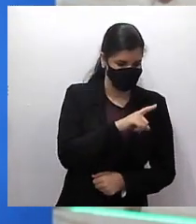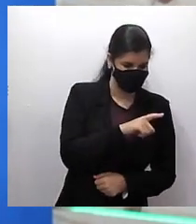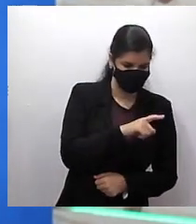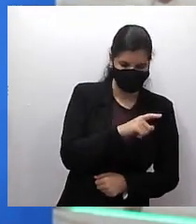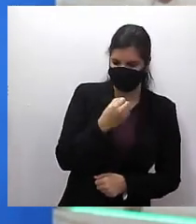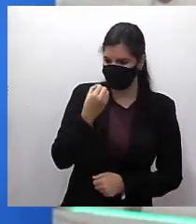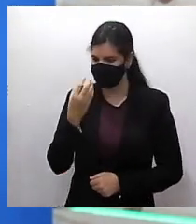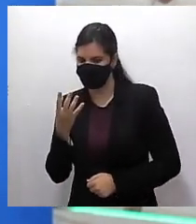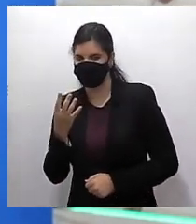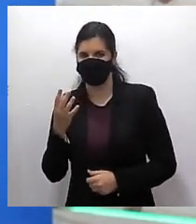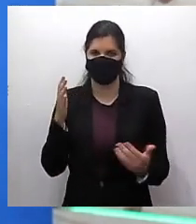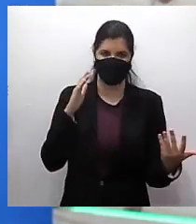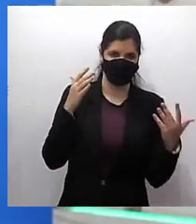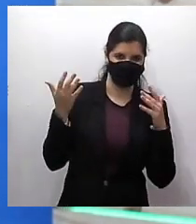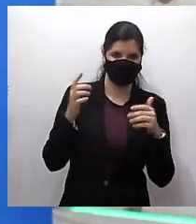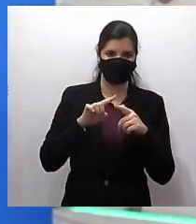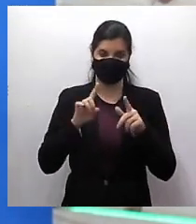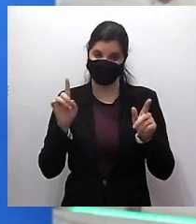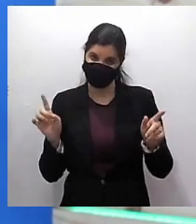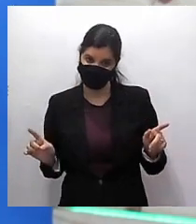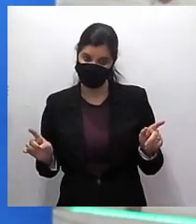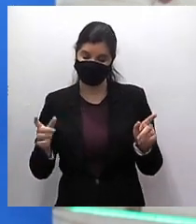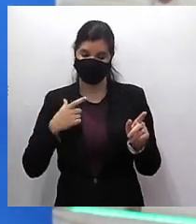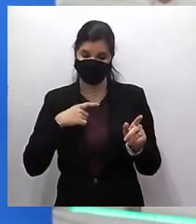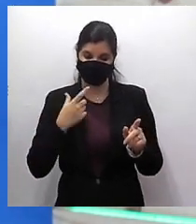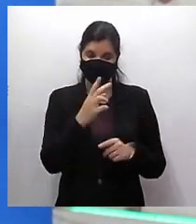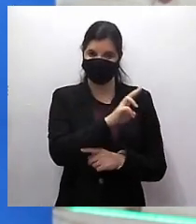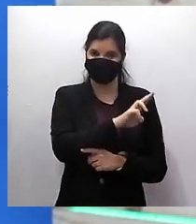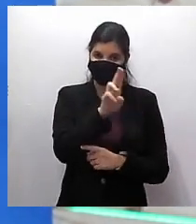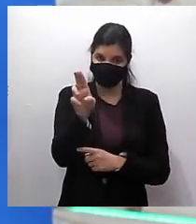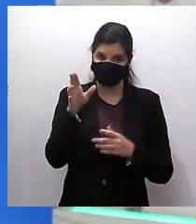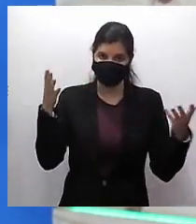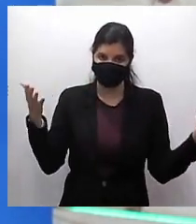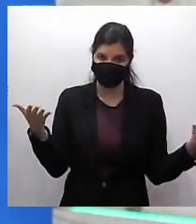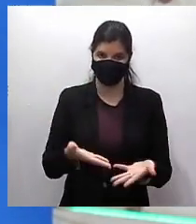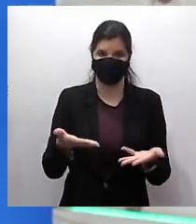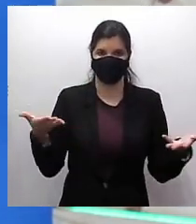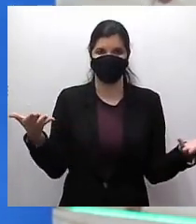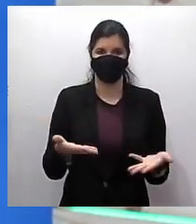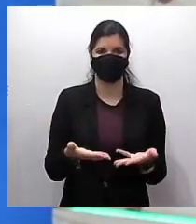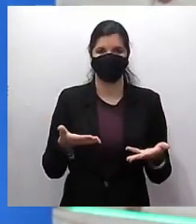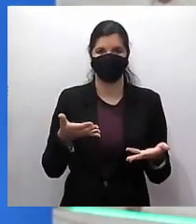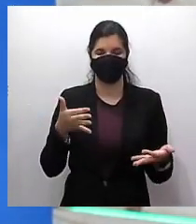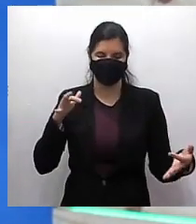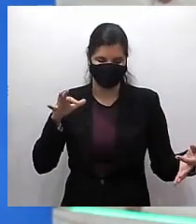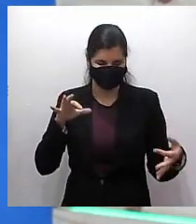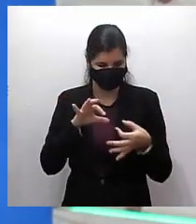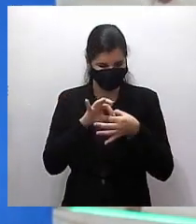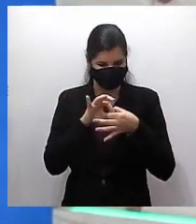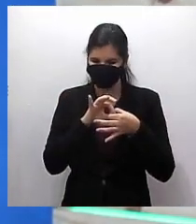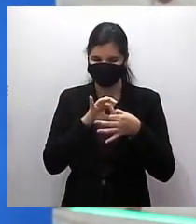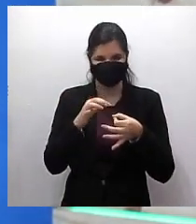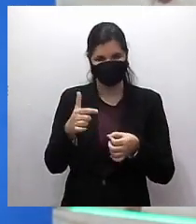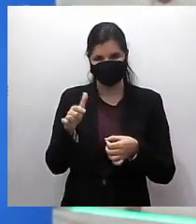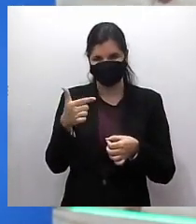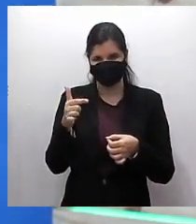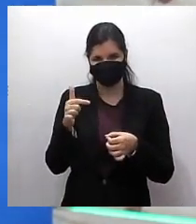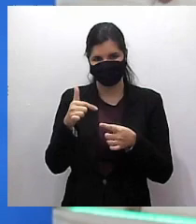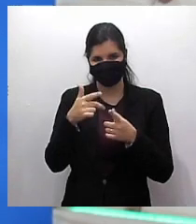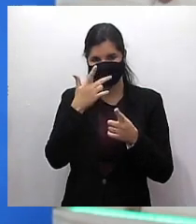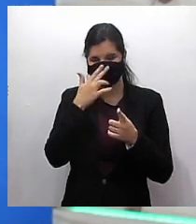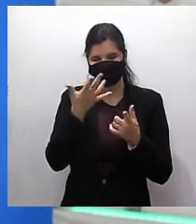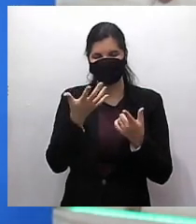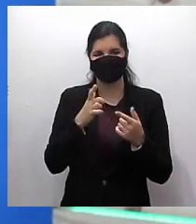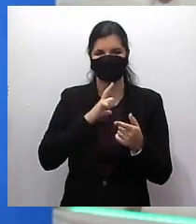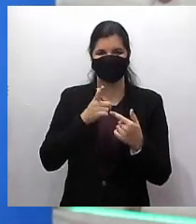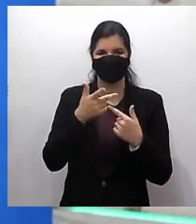está tranquilo. E aí, na nomenclatura atual, a gente não tinha onde se encaixar. E aí a gente carregava o